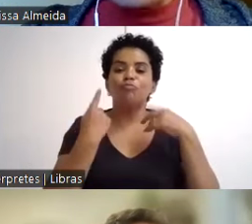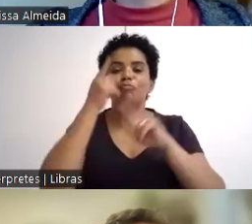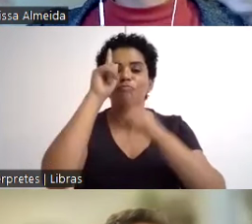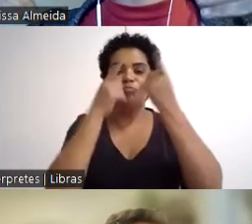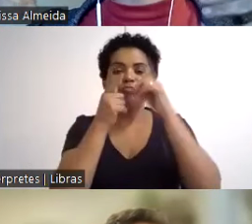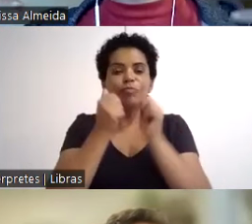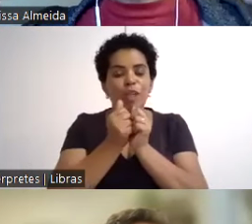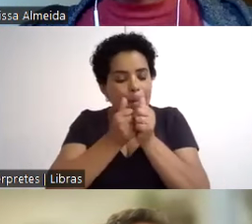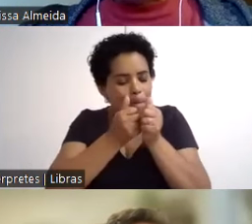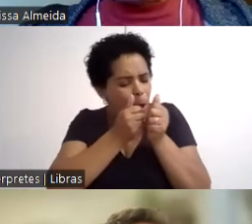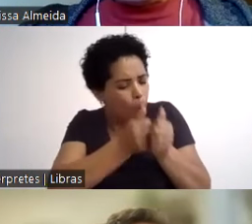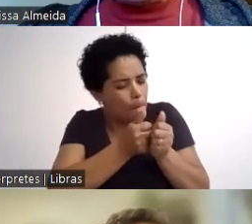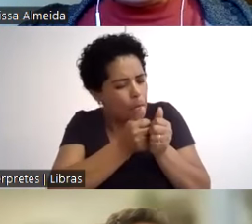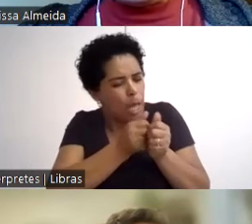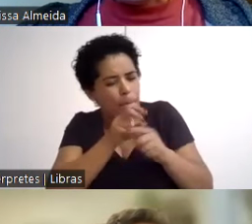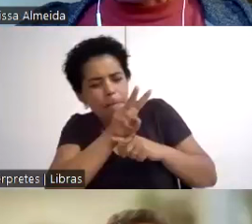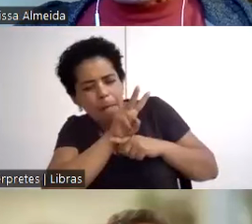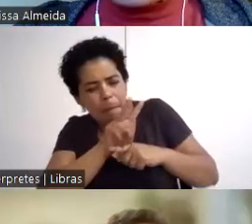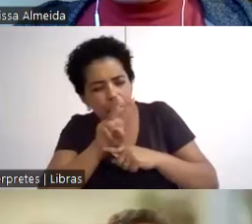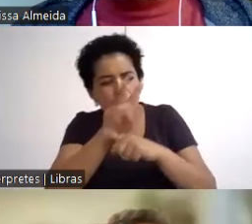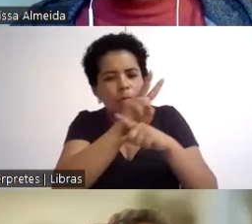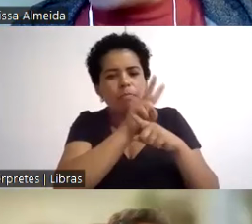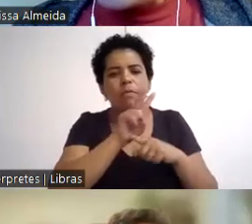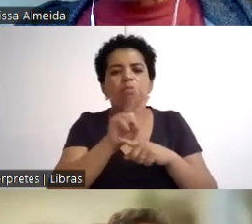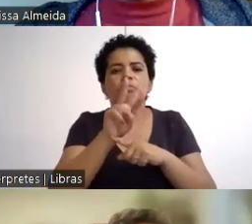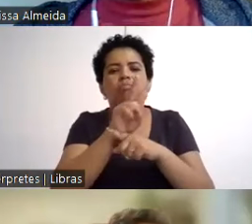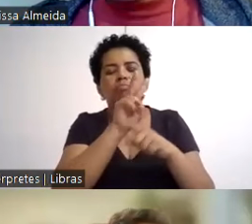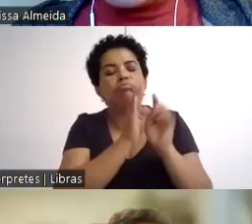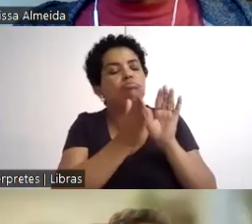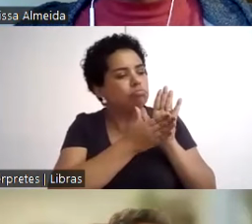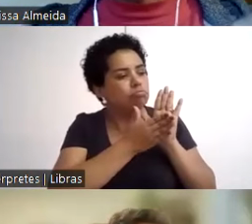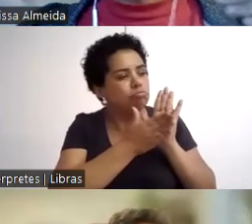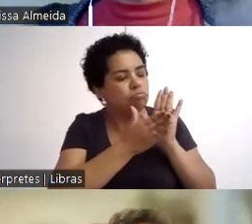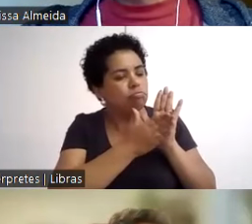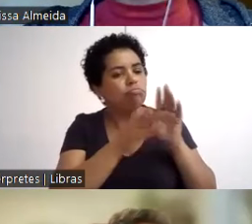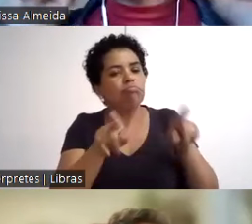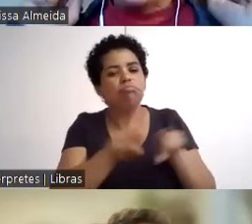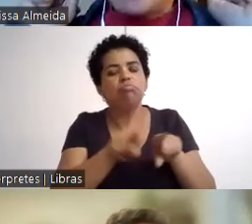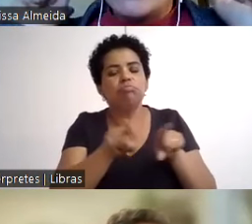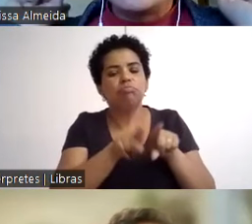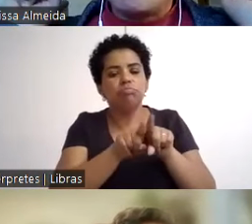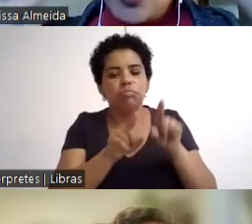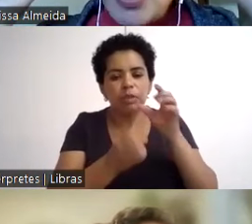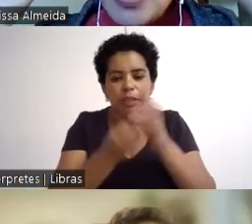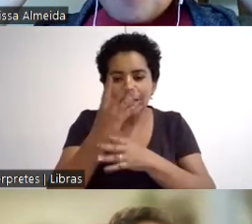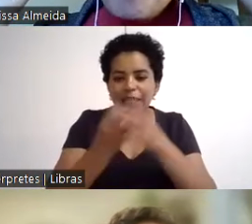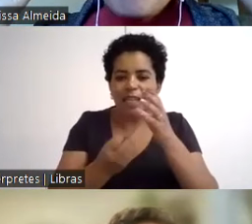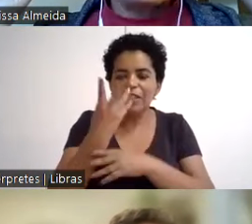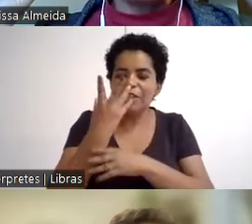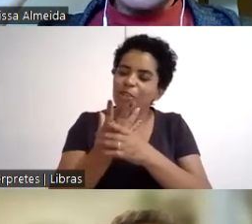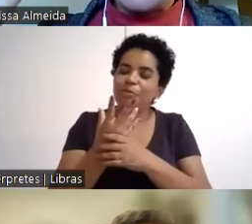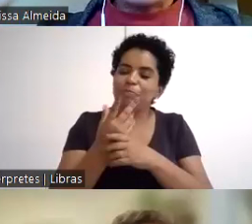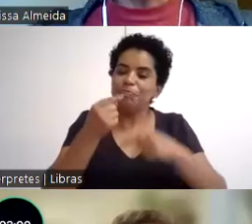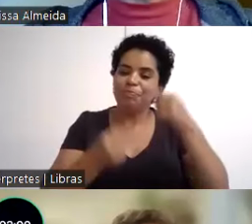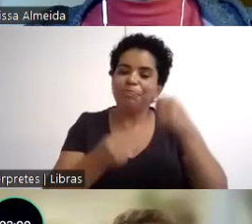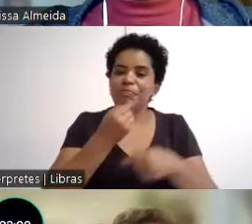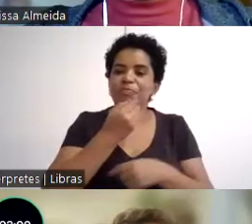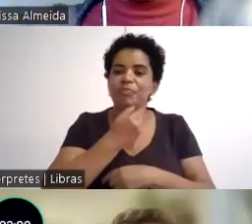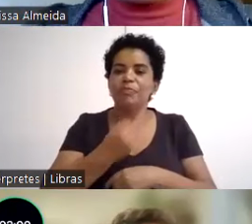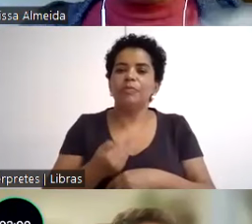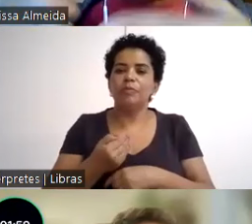acompanhar e propor e realizar ações dessa política pública, né?